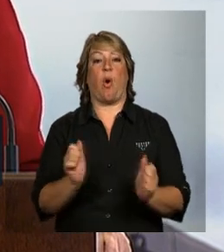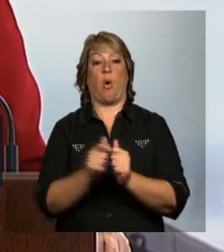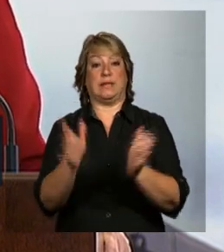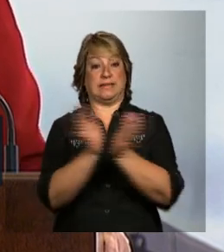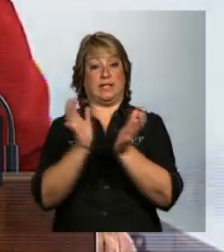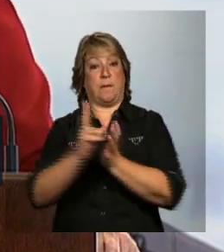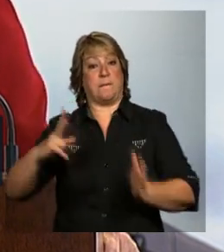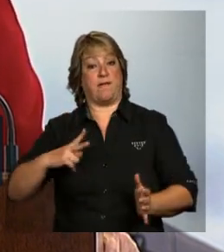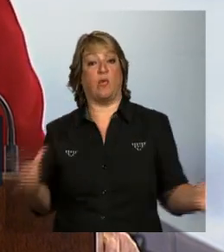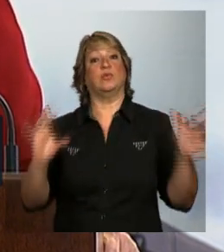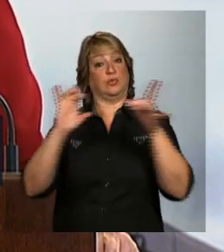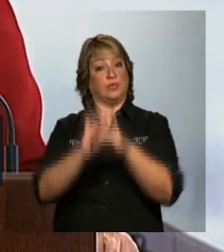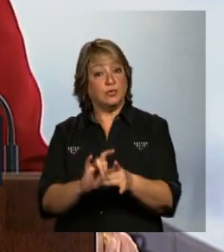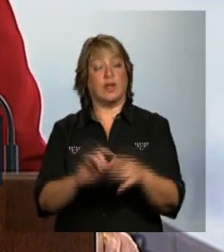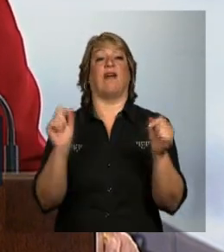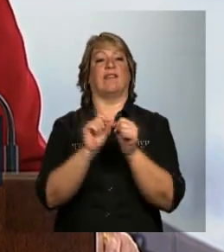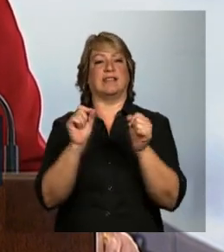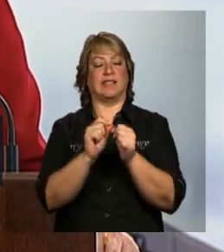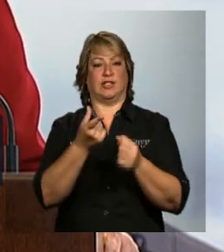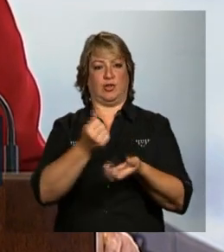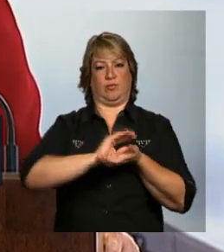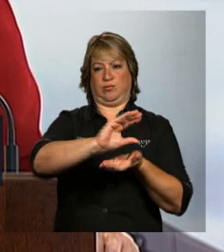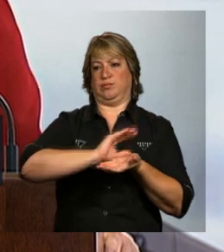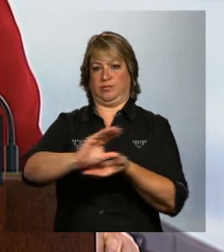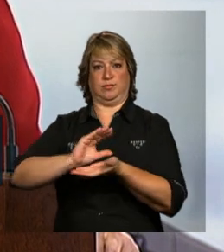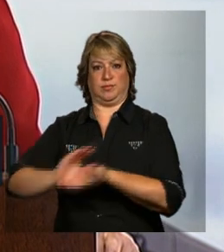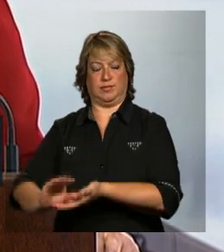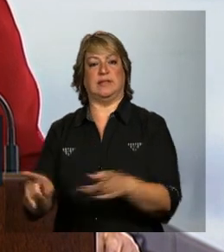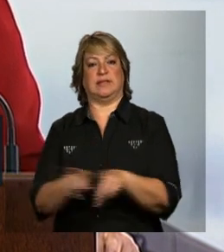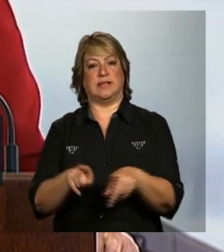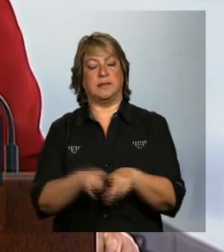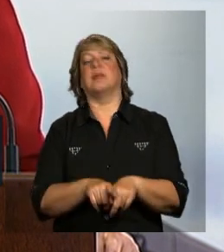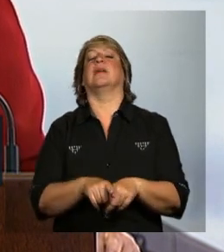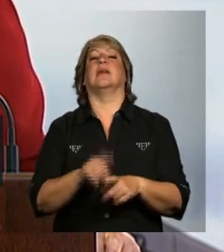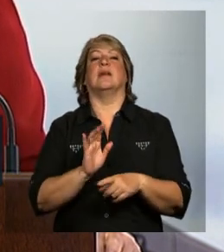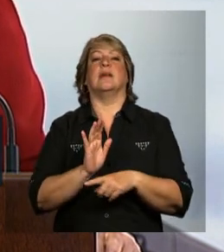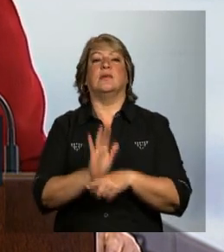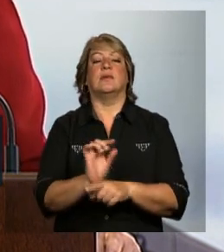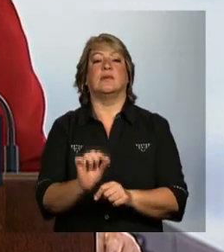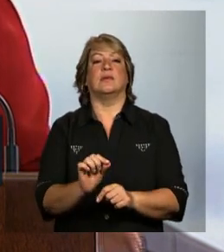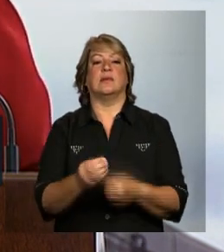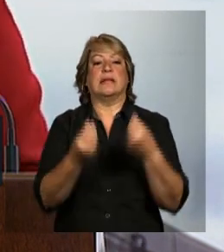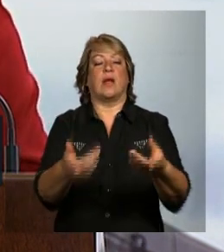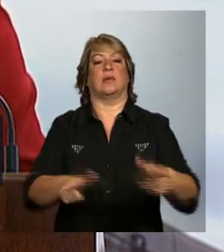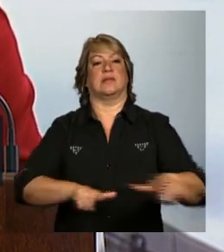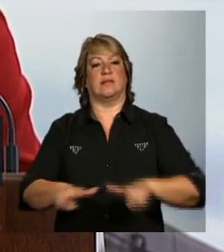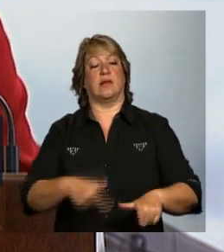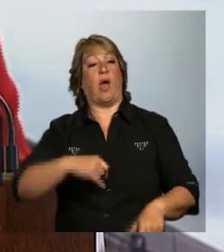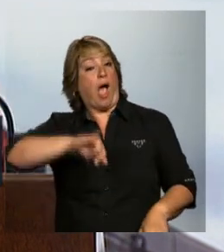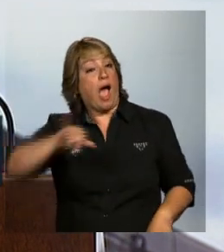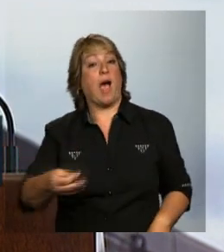setor privado a execução dos investimentos e a prestação dos serviços